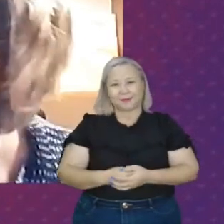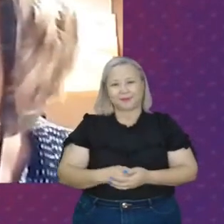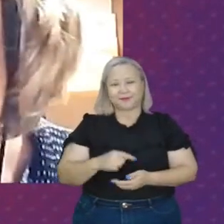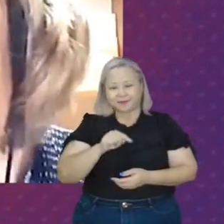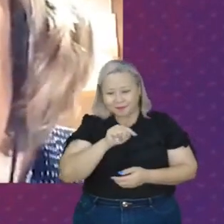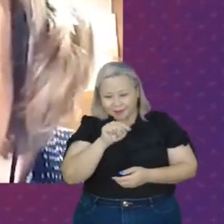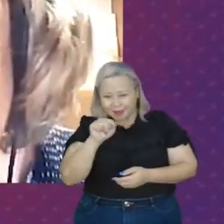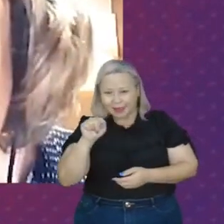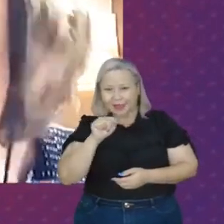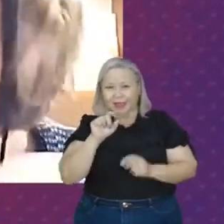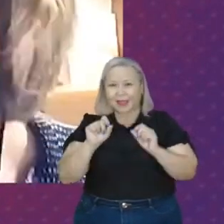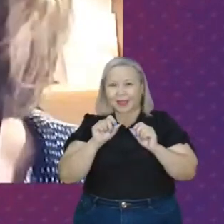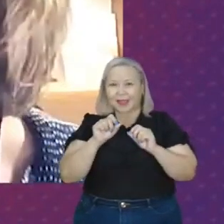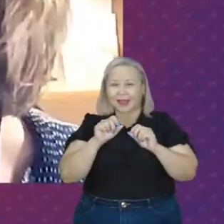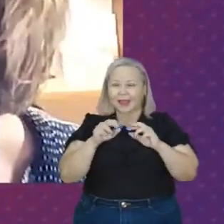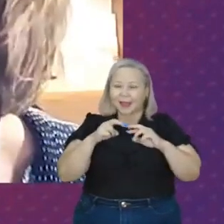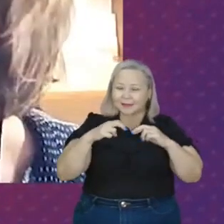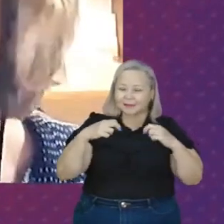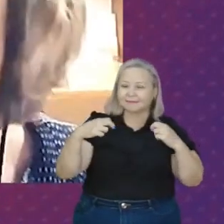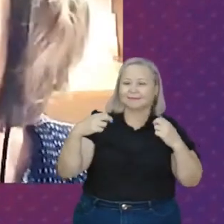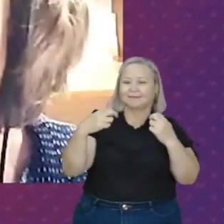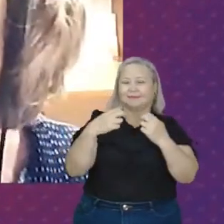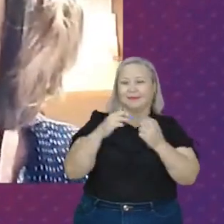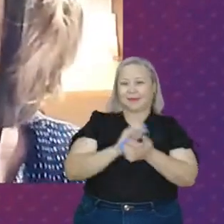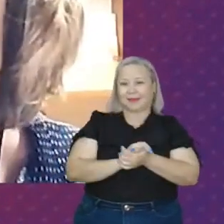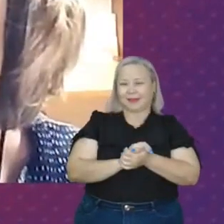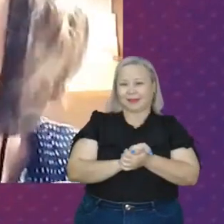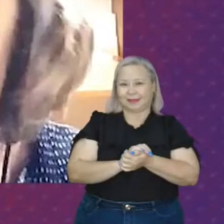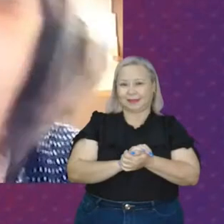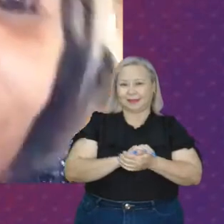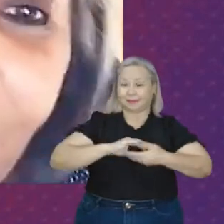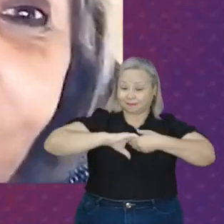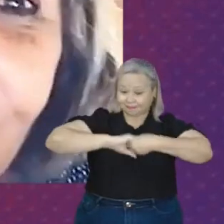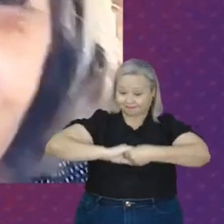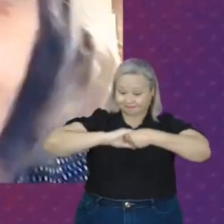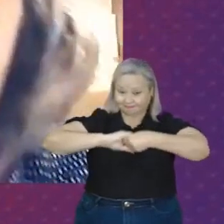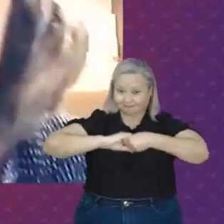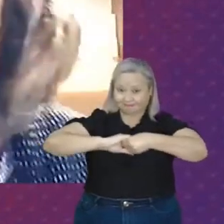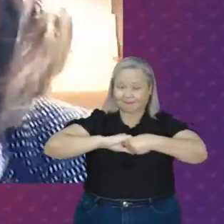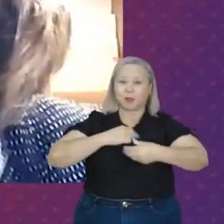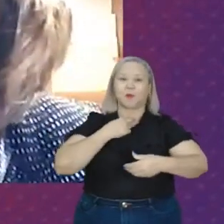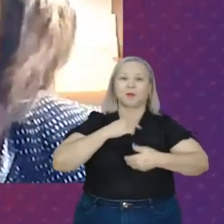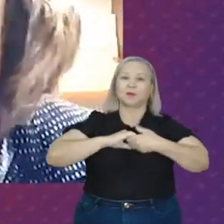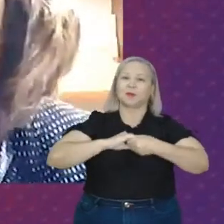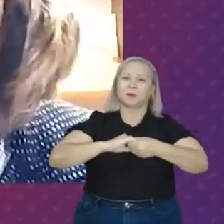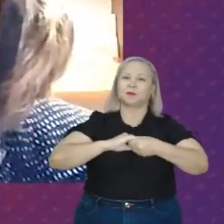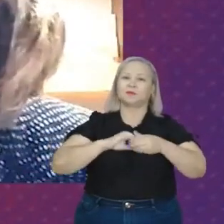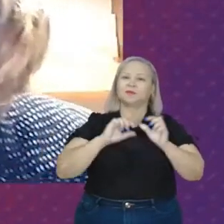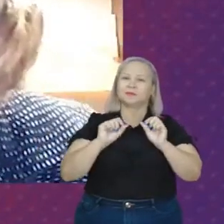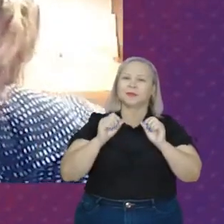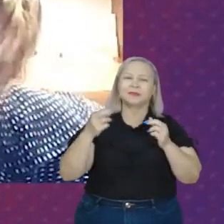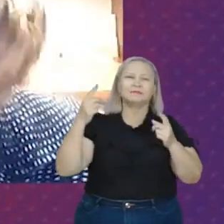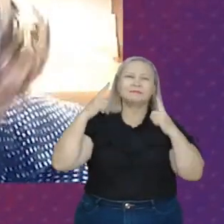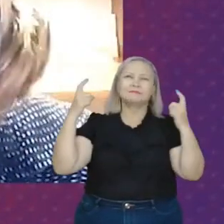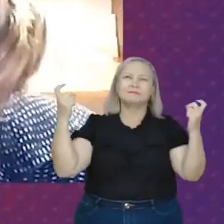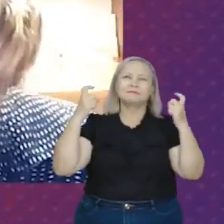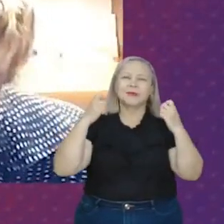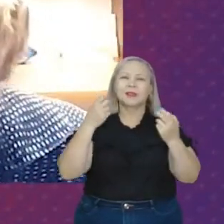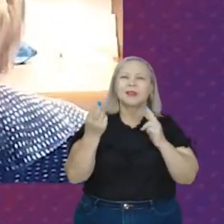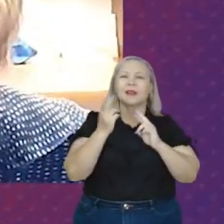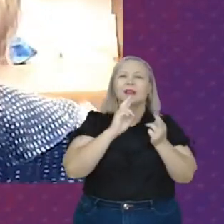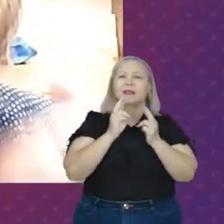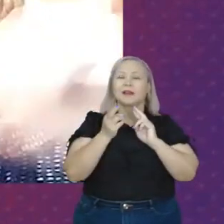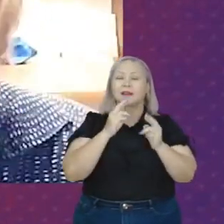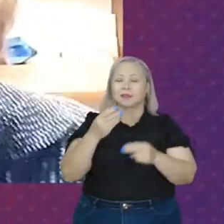esta ciranda de ninguém soltar a mão de ninguém, essa sororidade, esta relação de